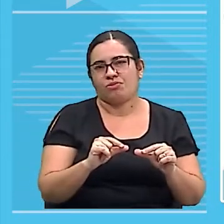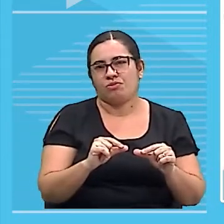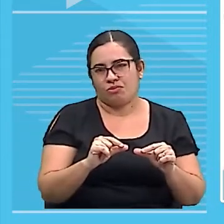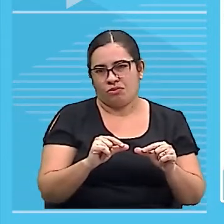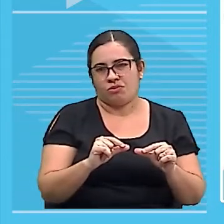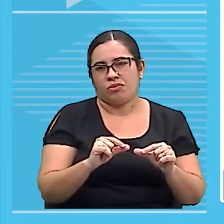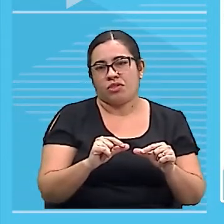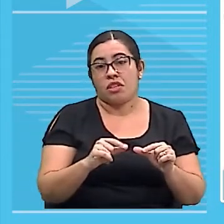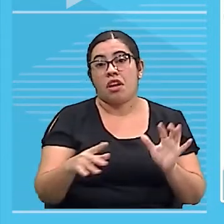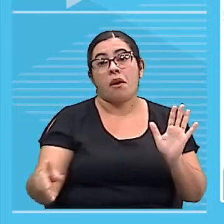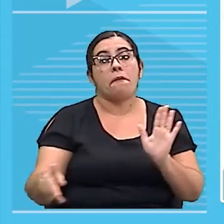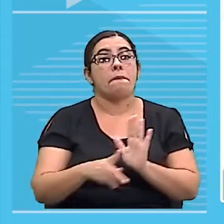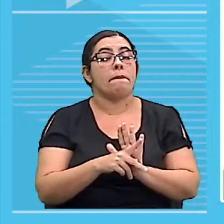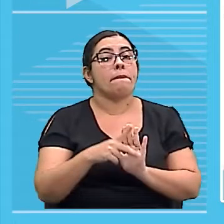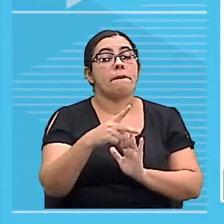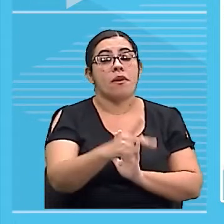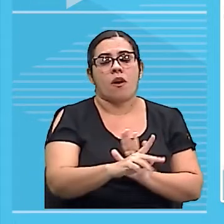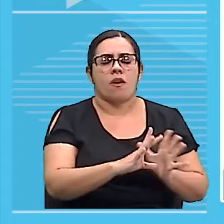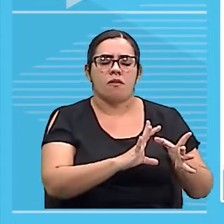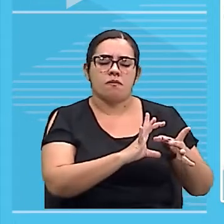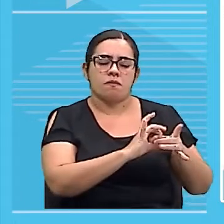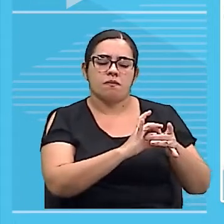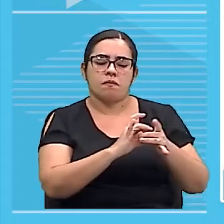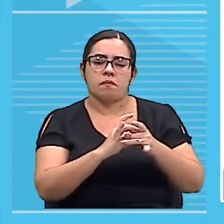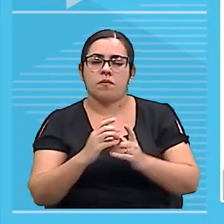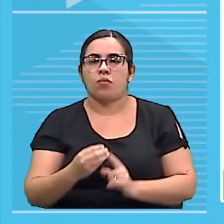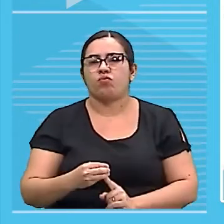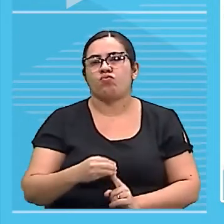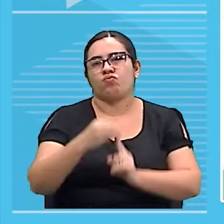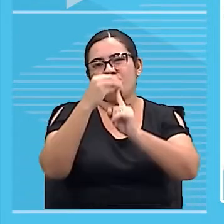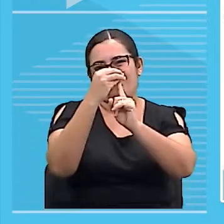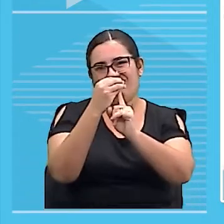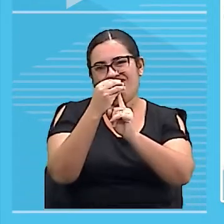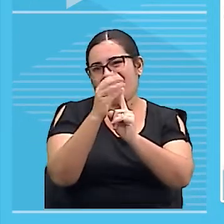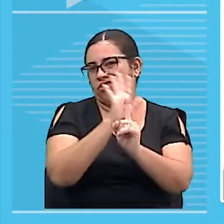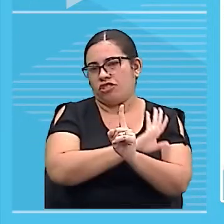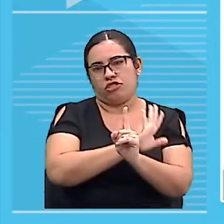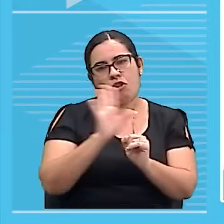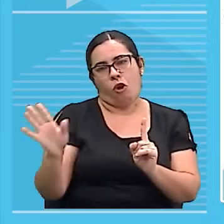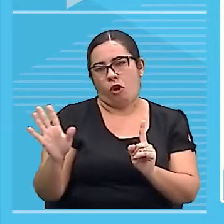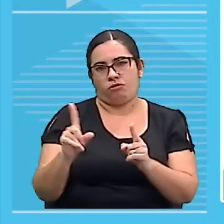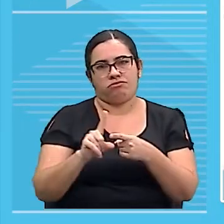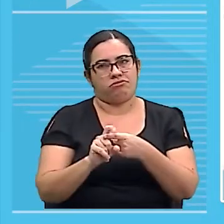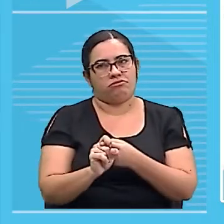resistência dessa associação em um único resistor